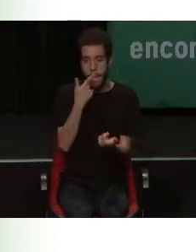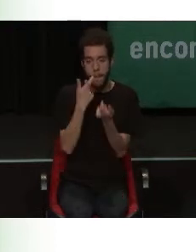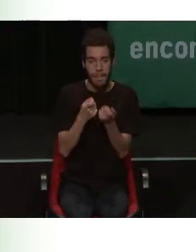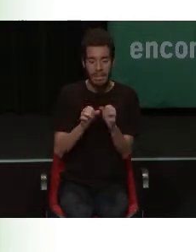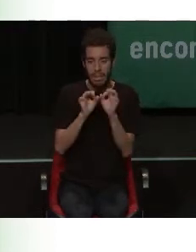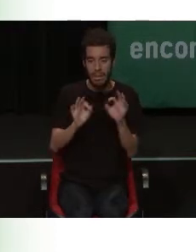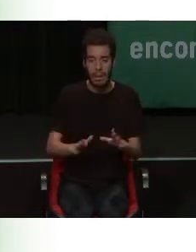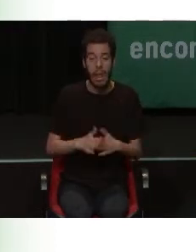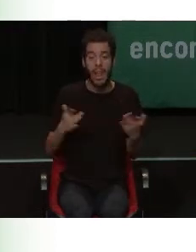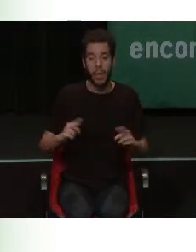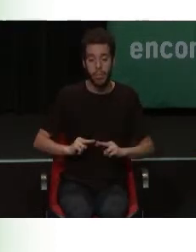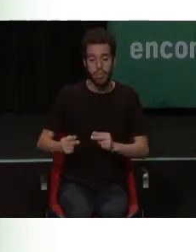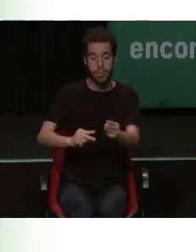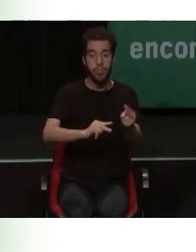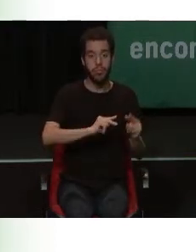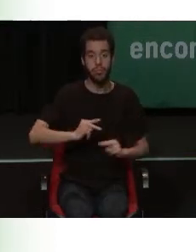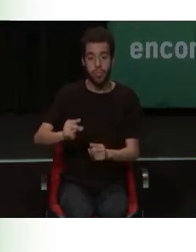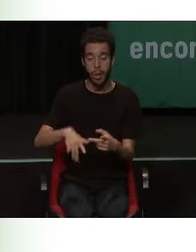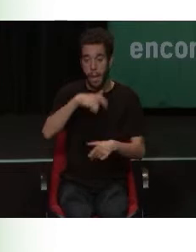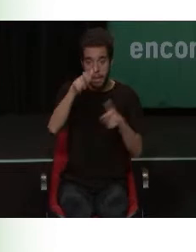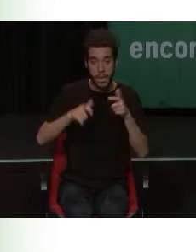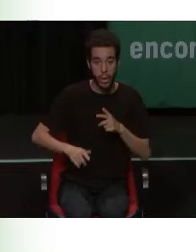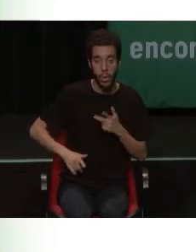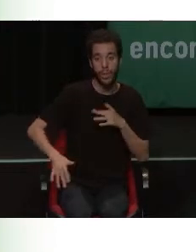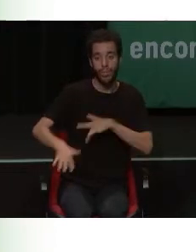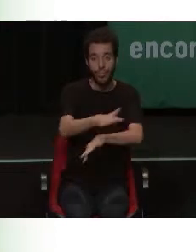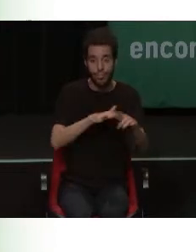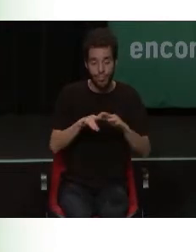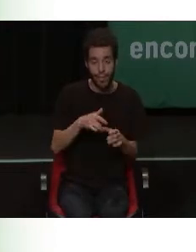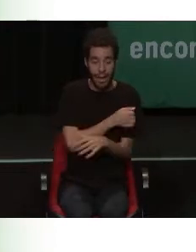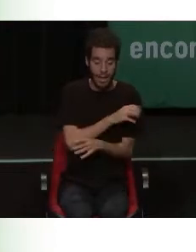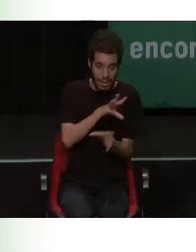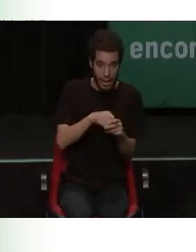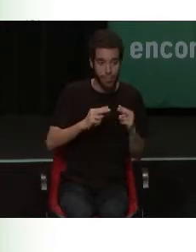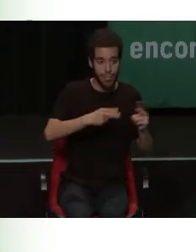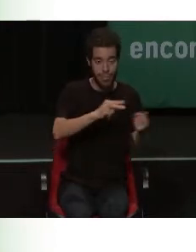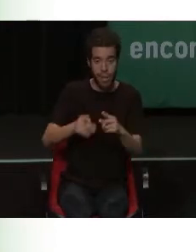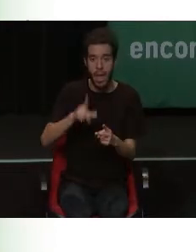ocorreu, esta transmissão, entre pessoas da mesma casa e um animal